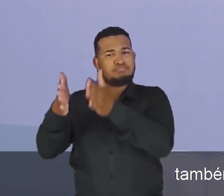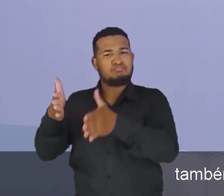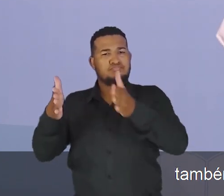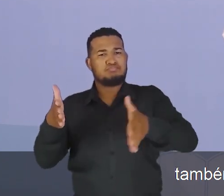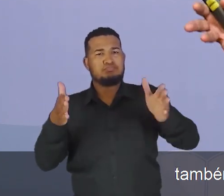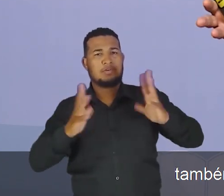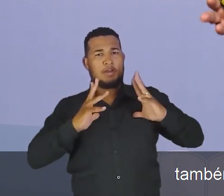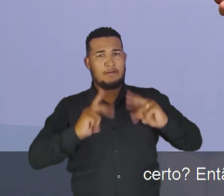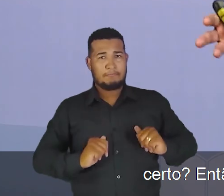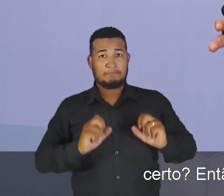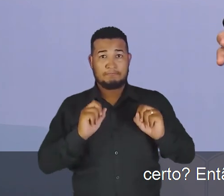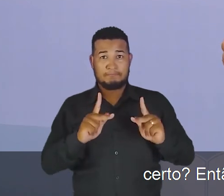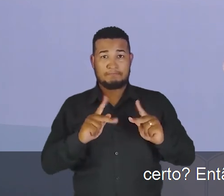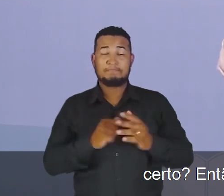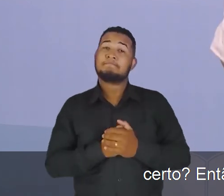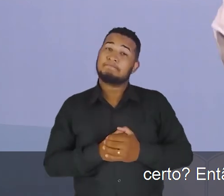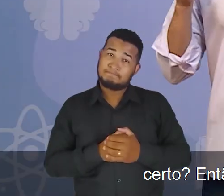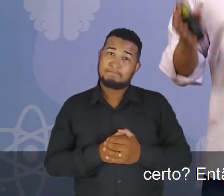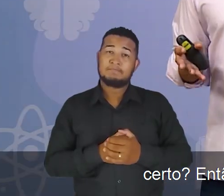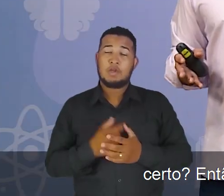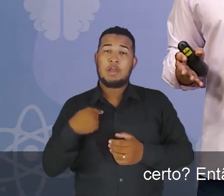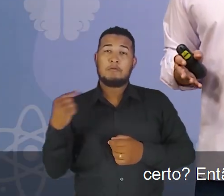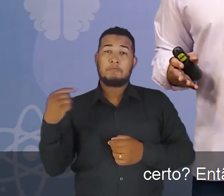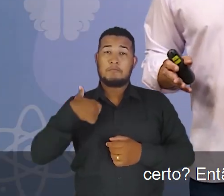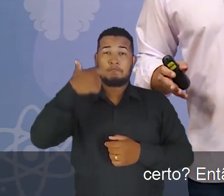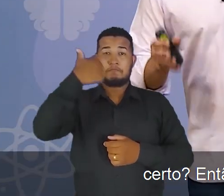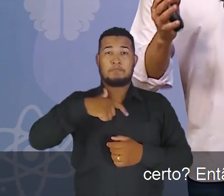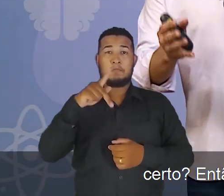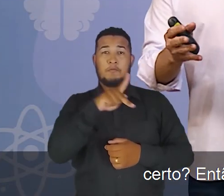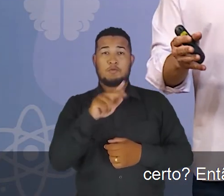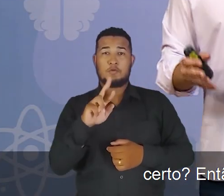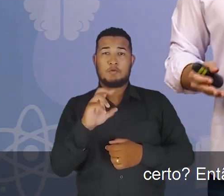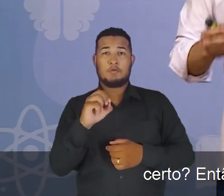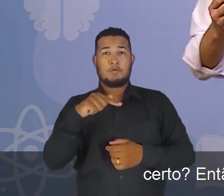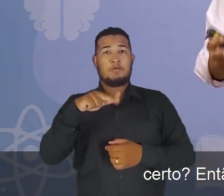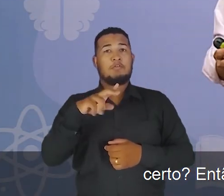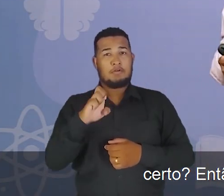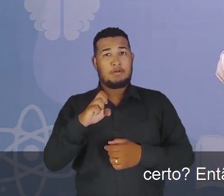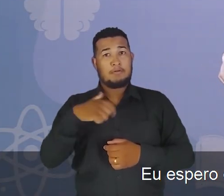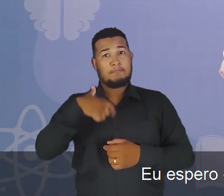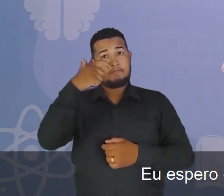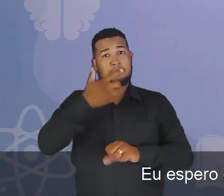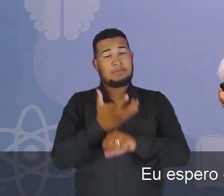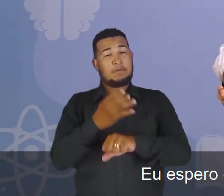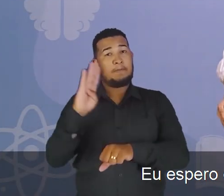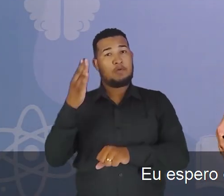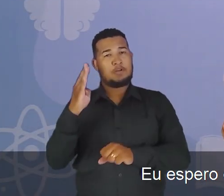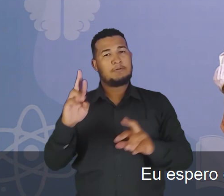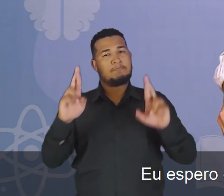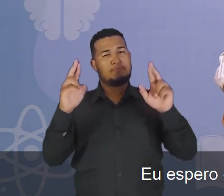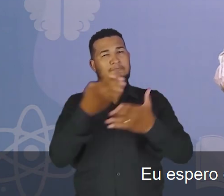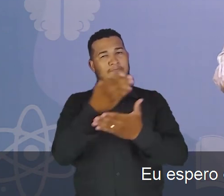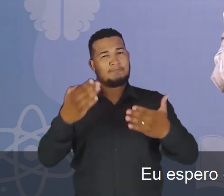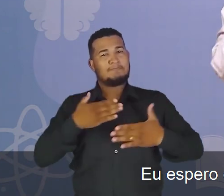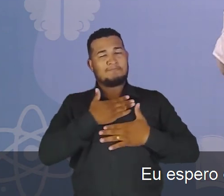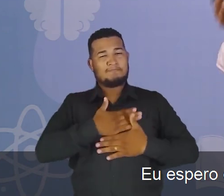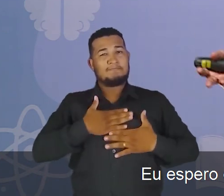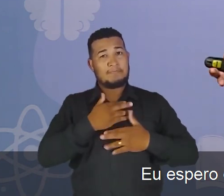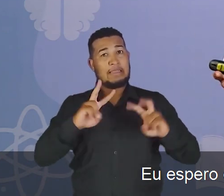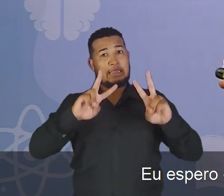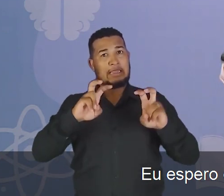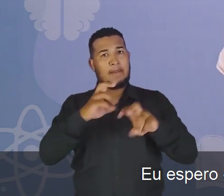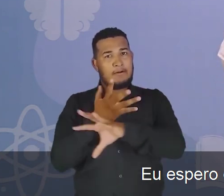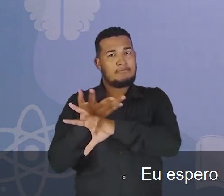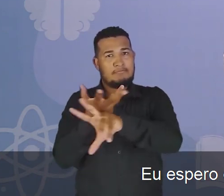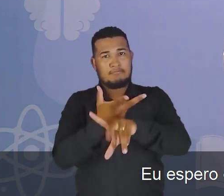tratamento de esgoto, certo? Então, eu sou o professor Roque Alves, sou professor de Biologia, eu espero que você tenha gostado desse tema